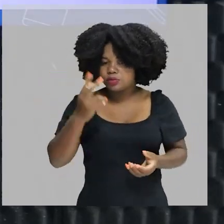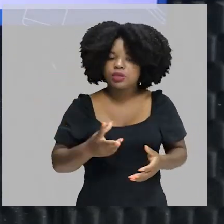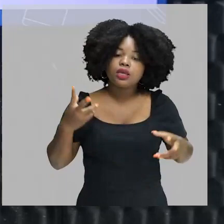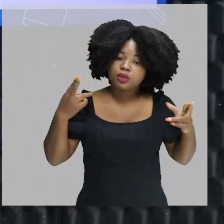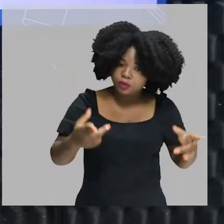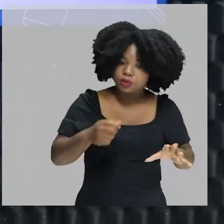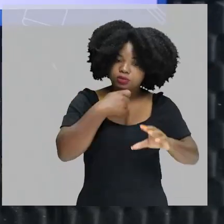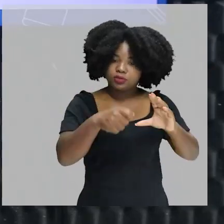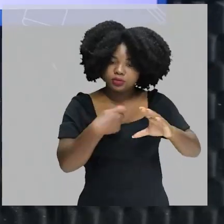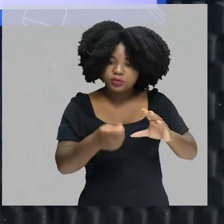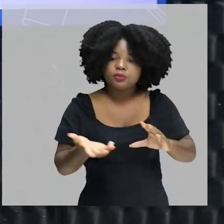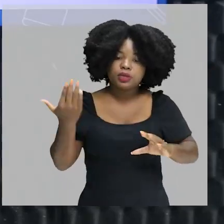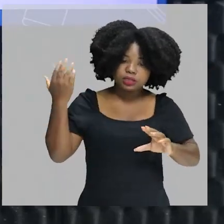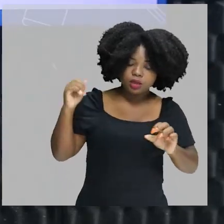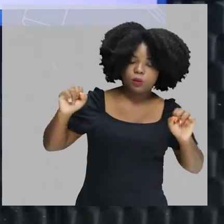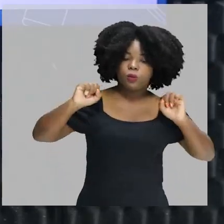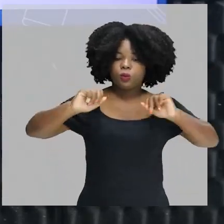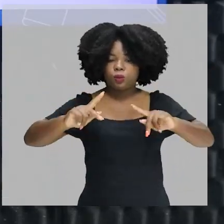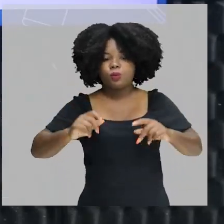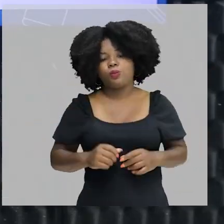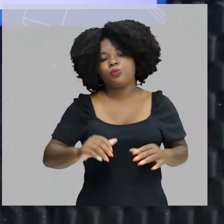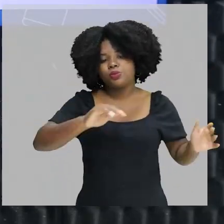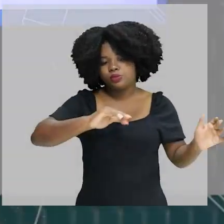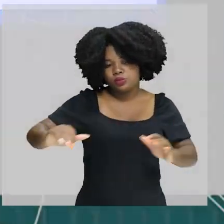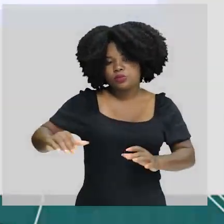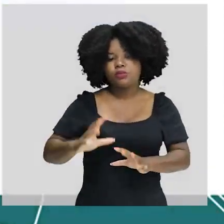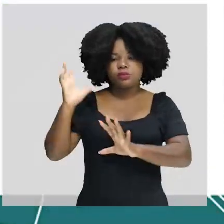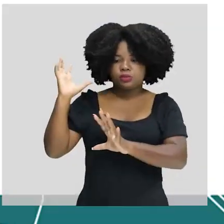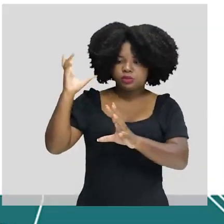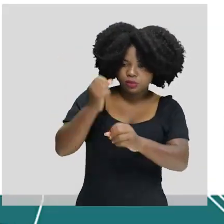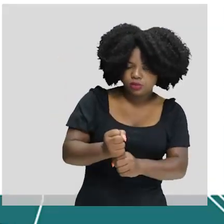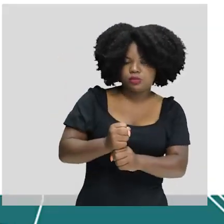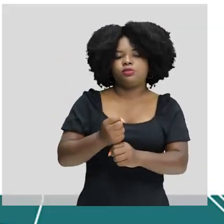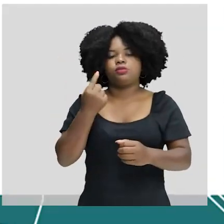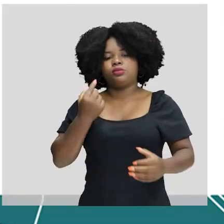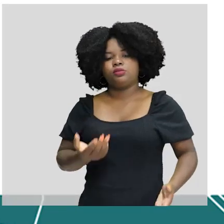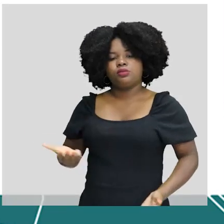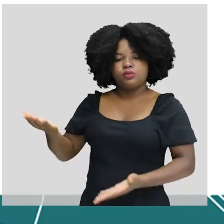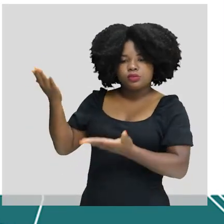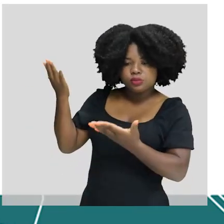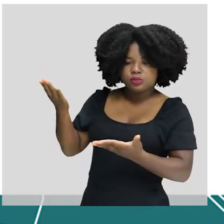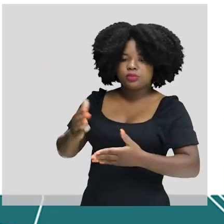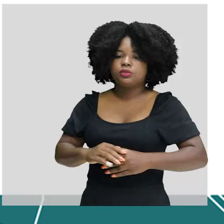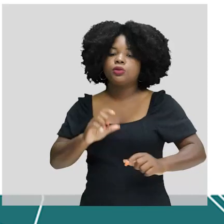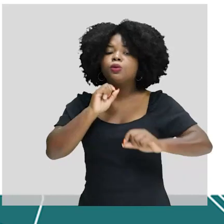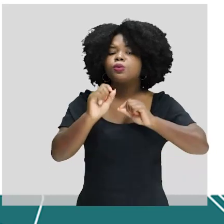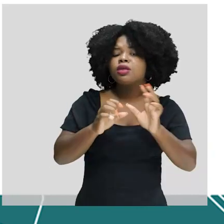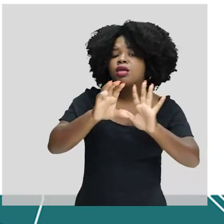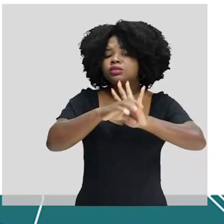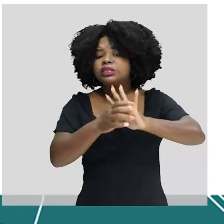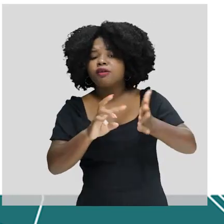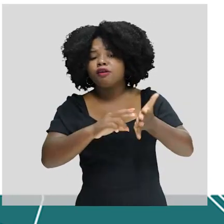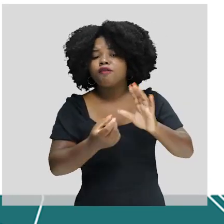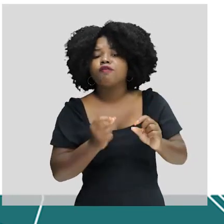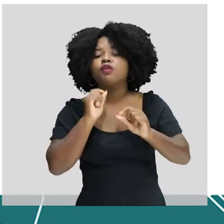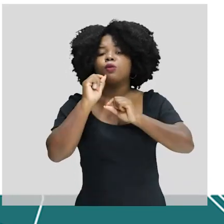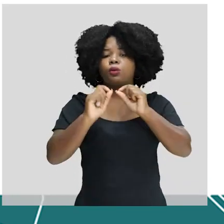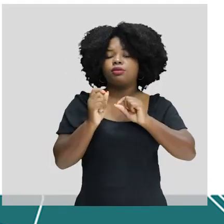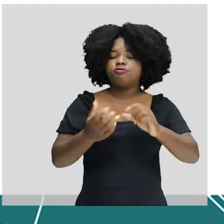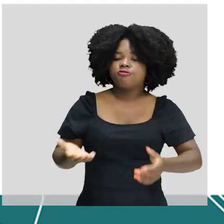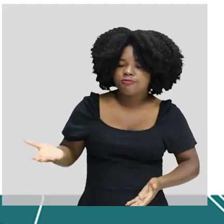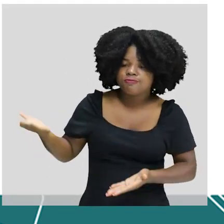vídeos anteriores, certo? Bom, estequiometria ou cálculo